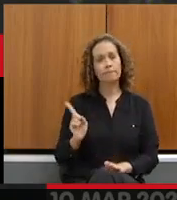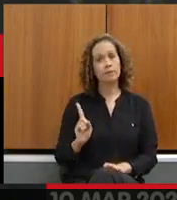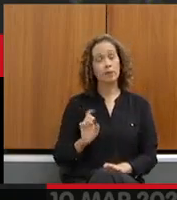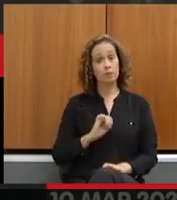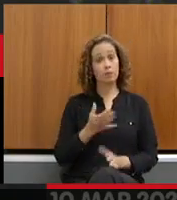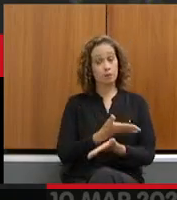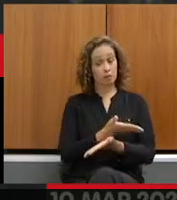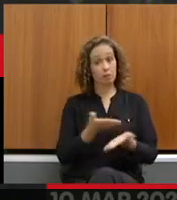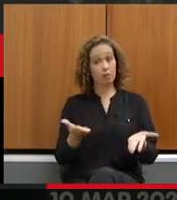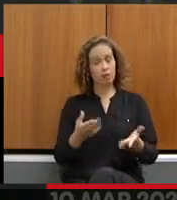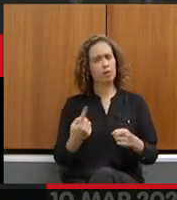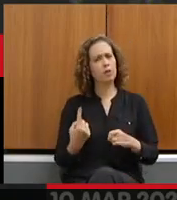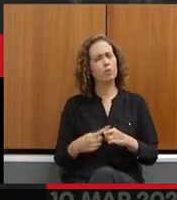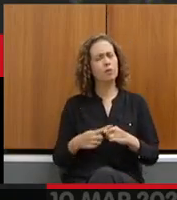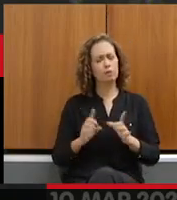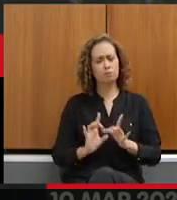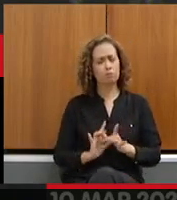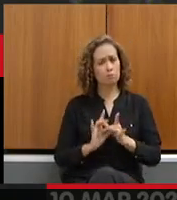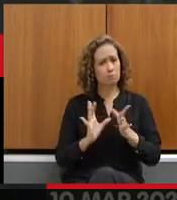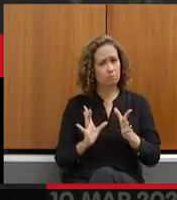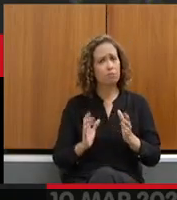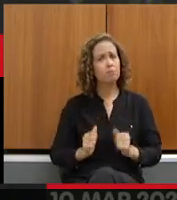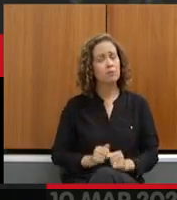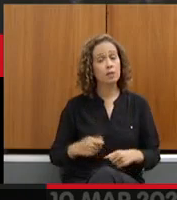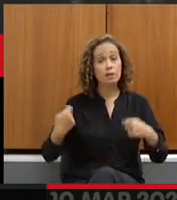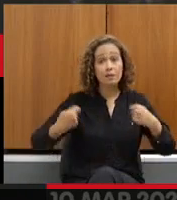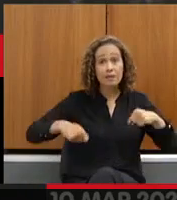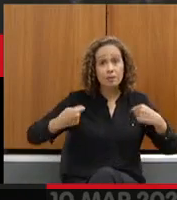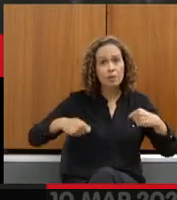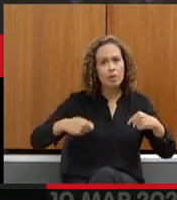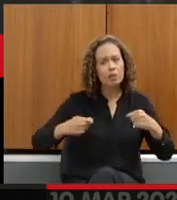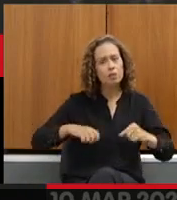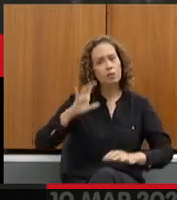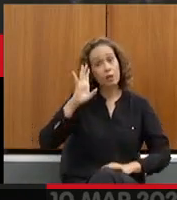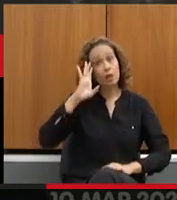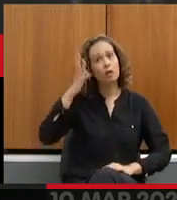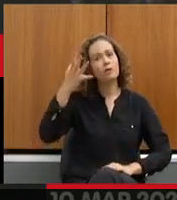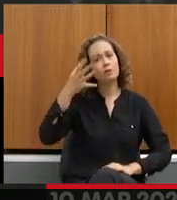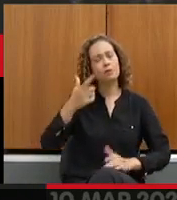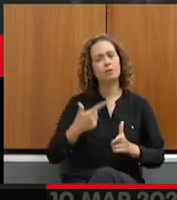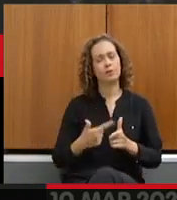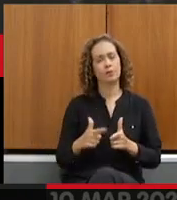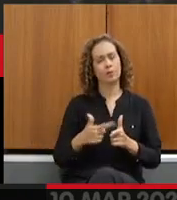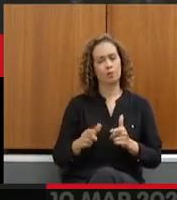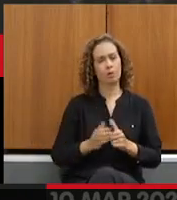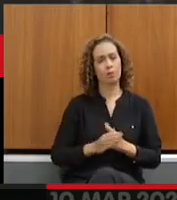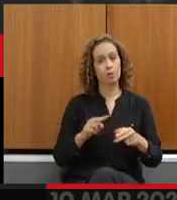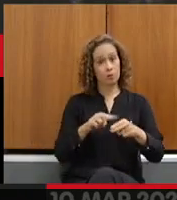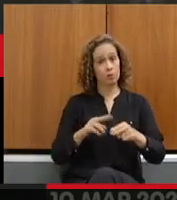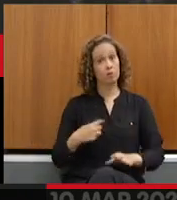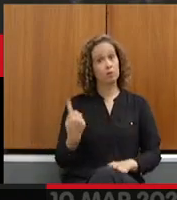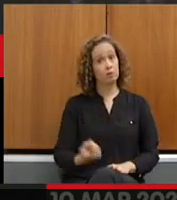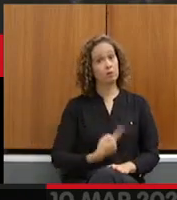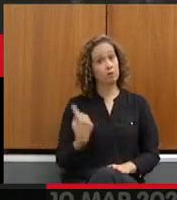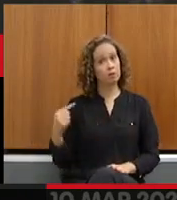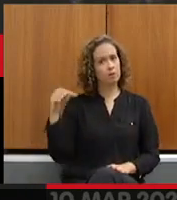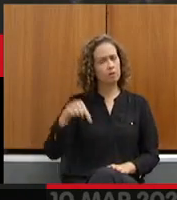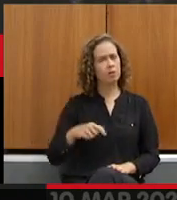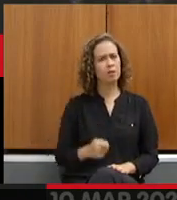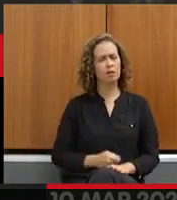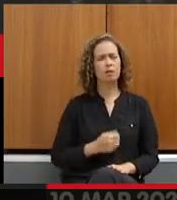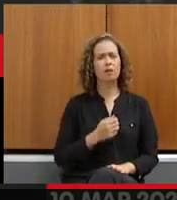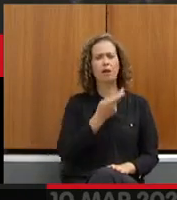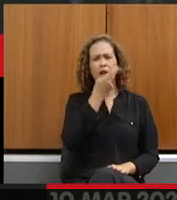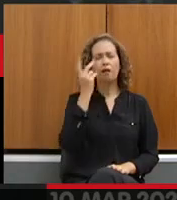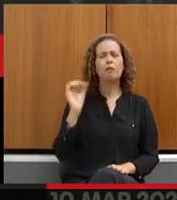estão é porque vocês se colocaram à disposição e precisam dar conta desse recado é para isso nós estamos aqui ninguém nos